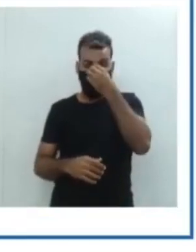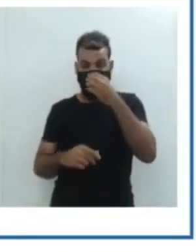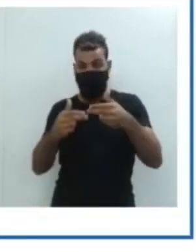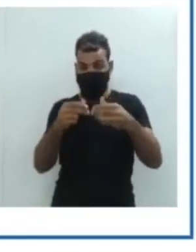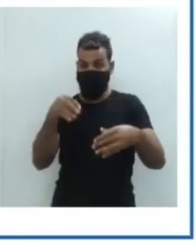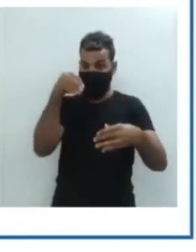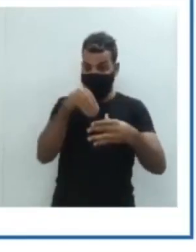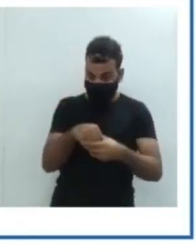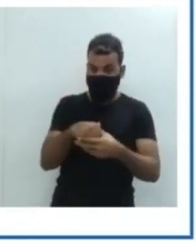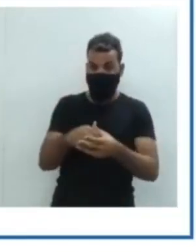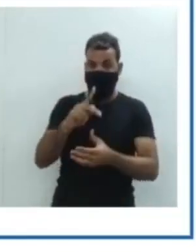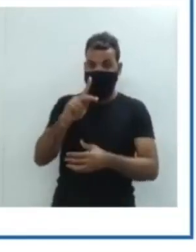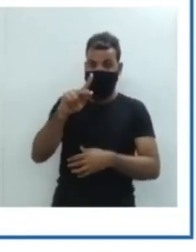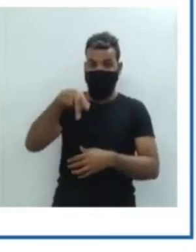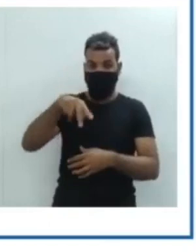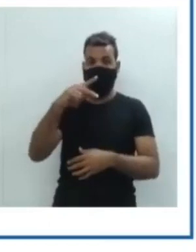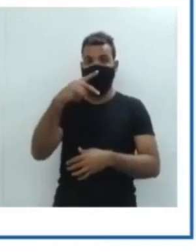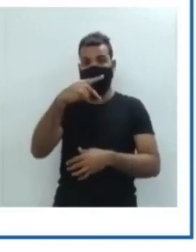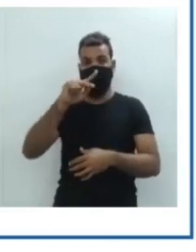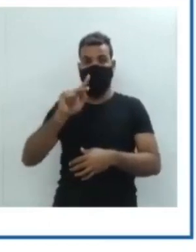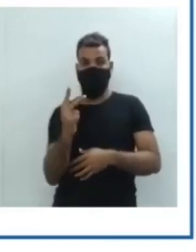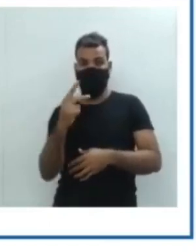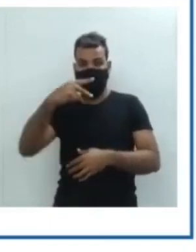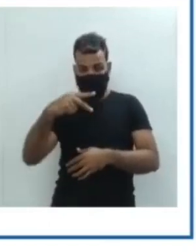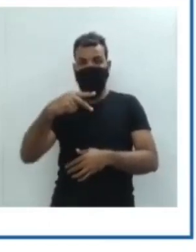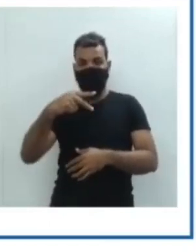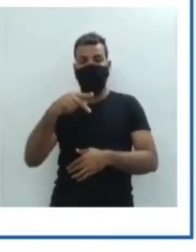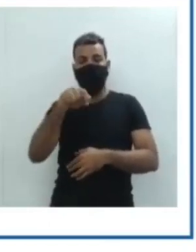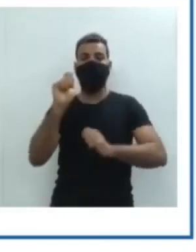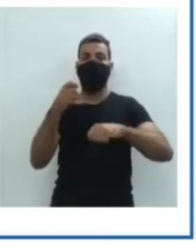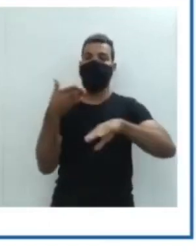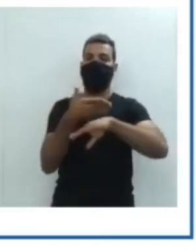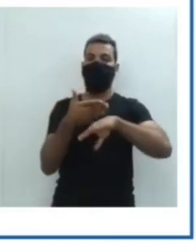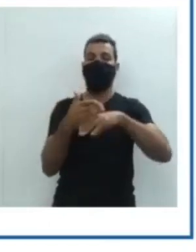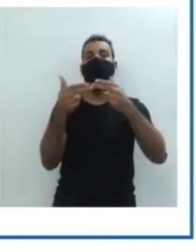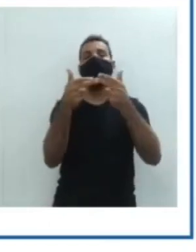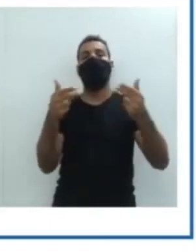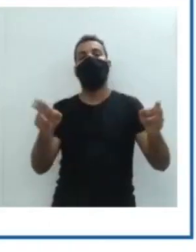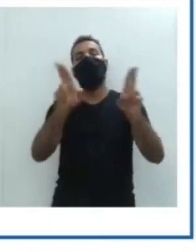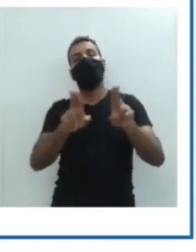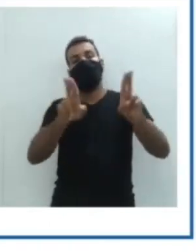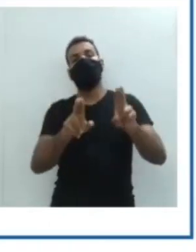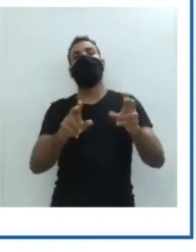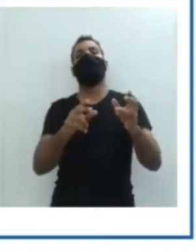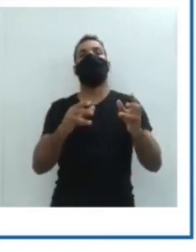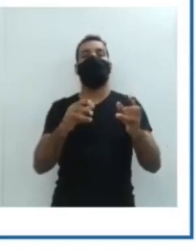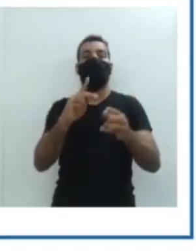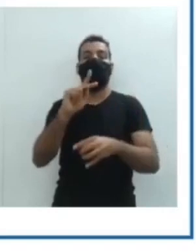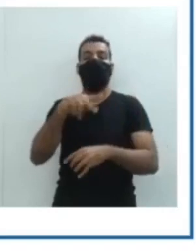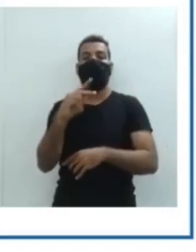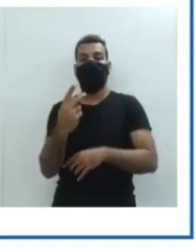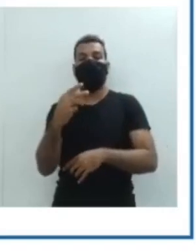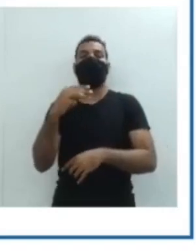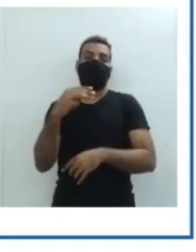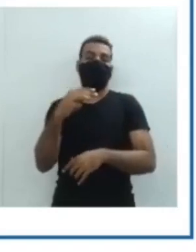local rosto e PHP malhado de mim e aí você vai ter acesso ao conjunto de componentes do PHP